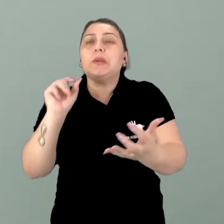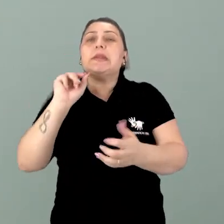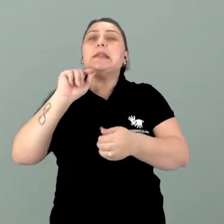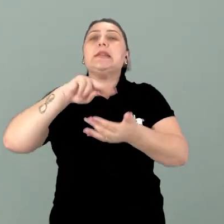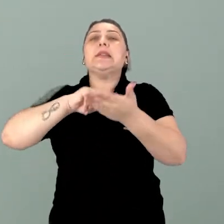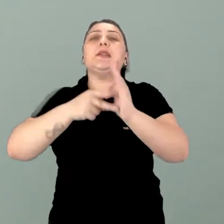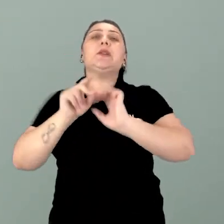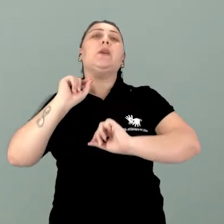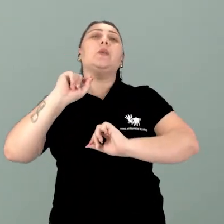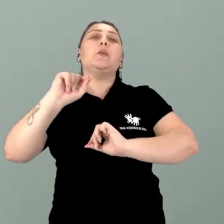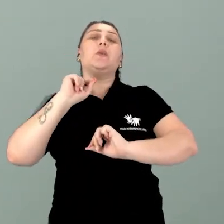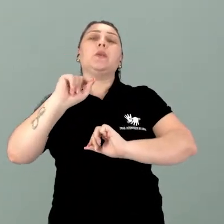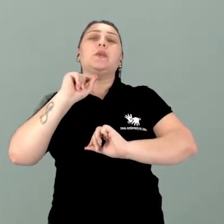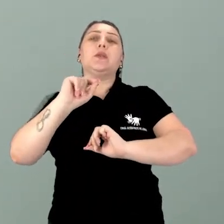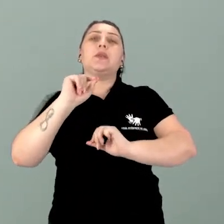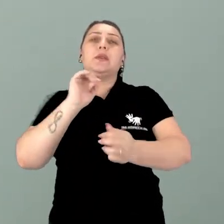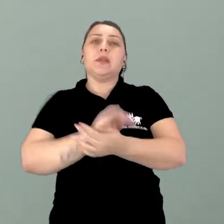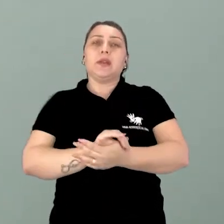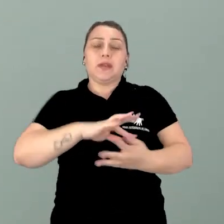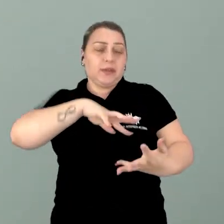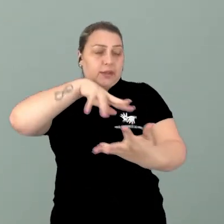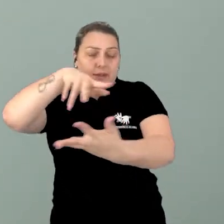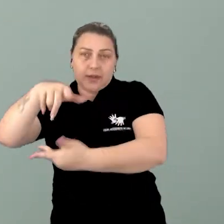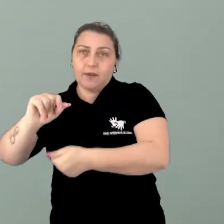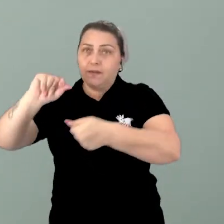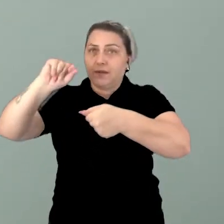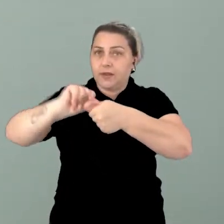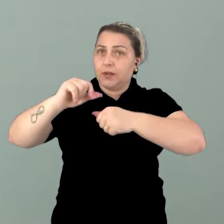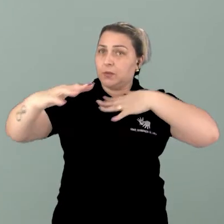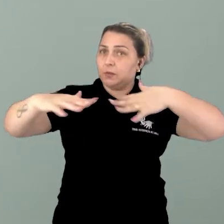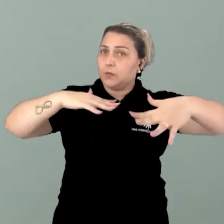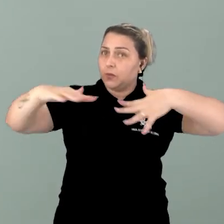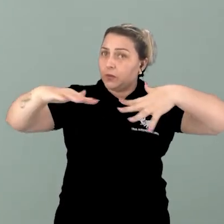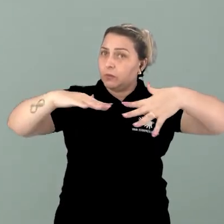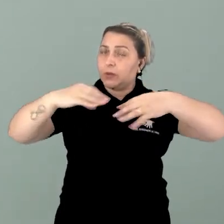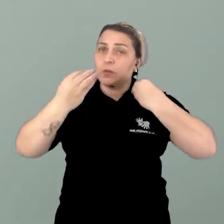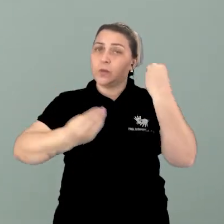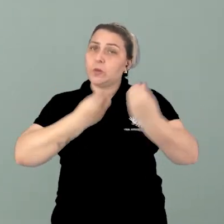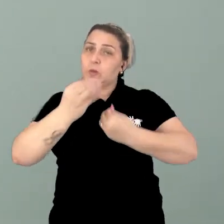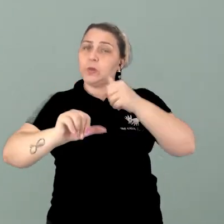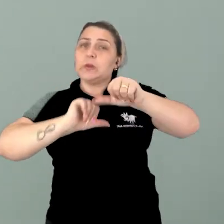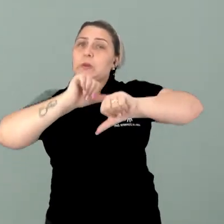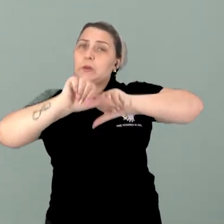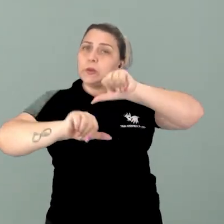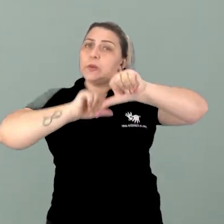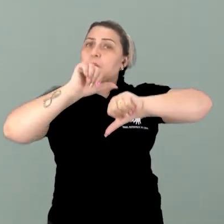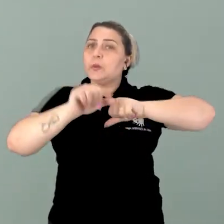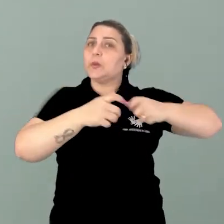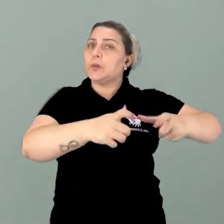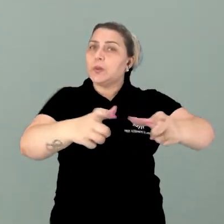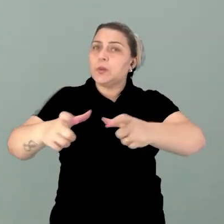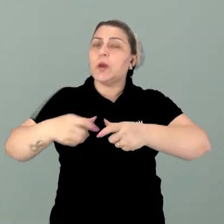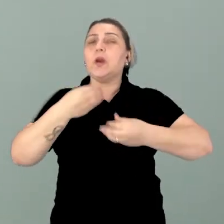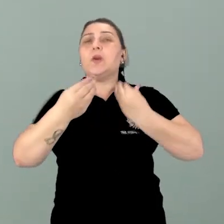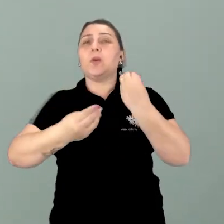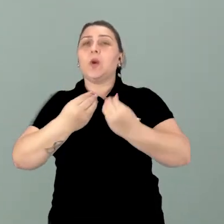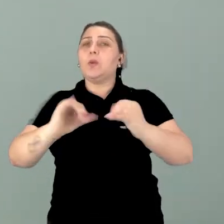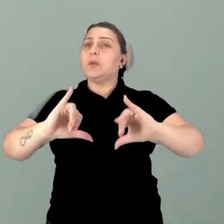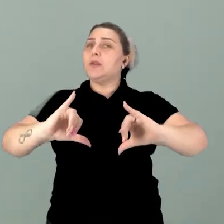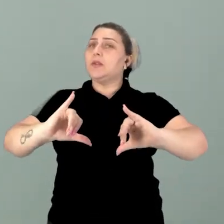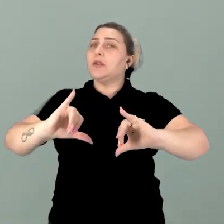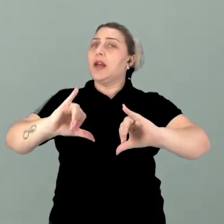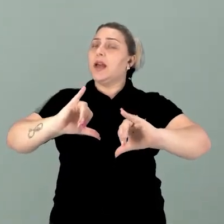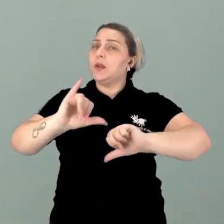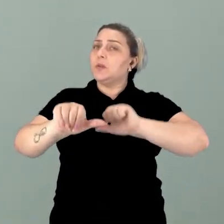aí justamente conforme a Terra vai realizando esse movimento, né, como ela vai trocando algumas posições e como que ela vai